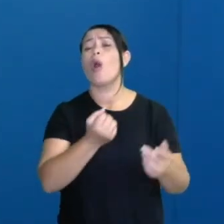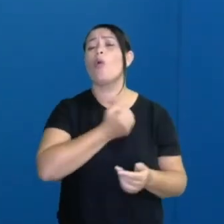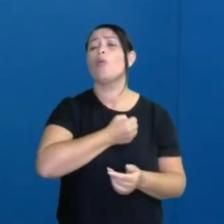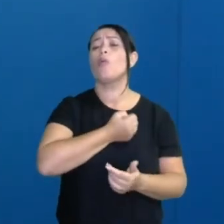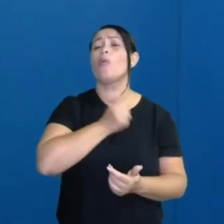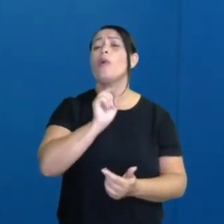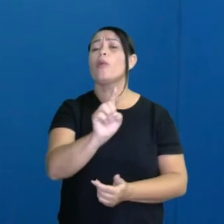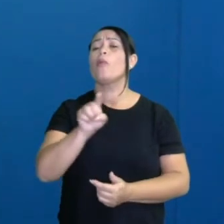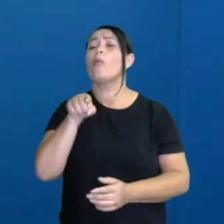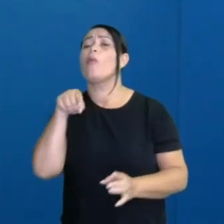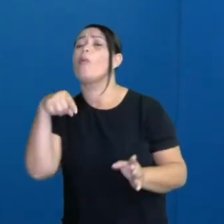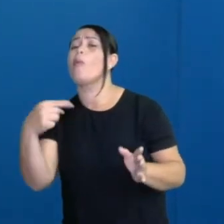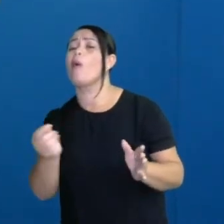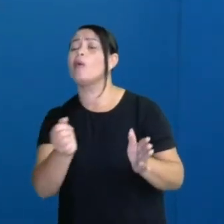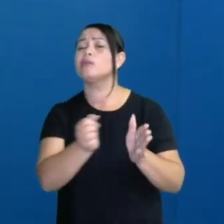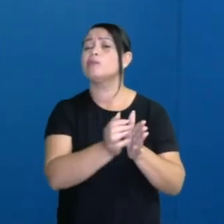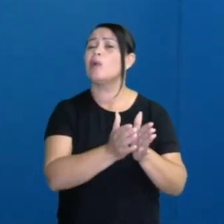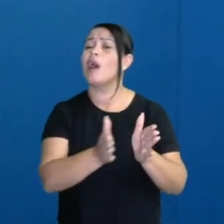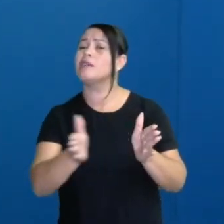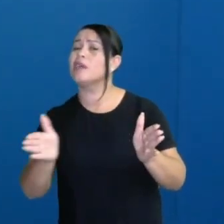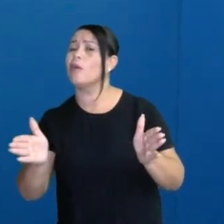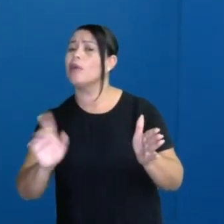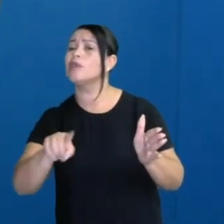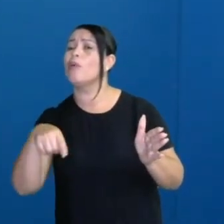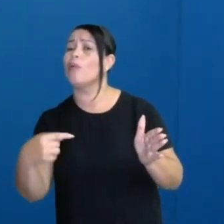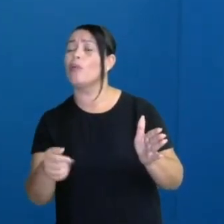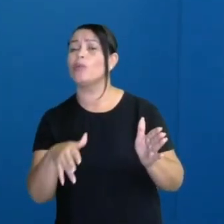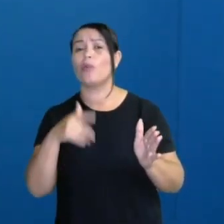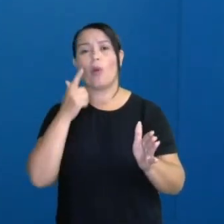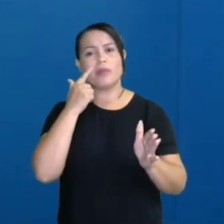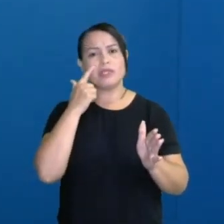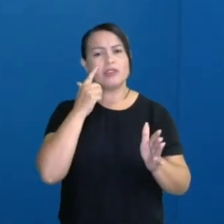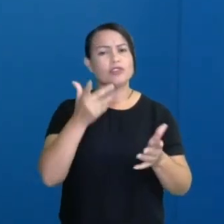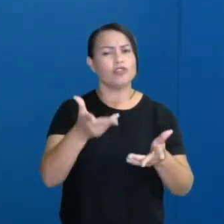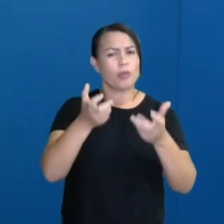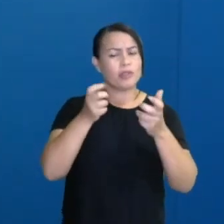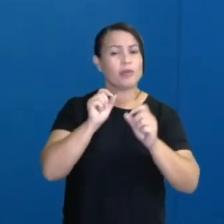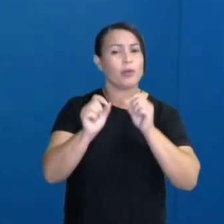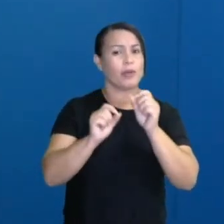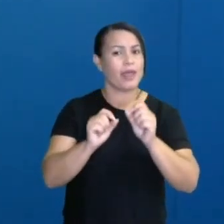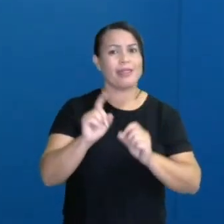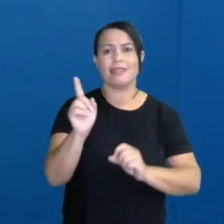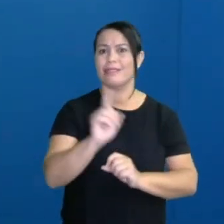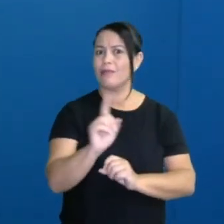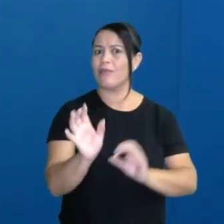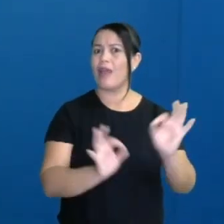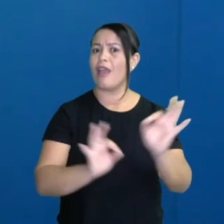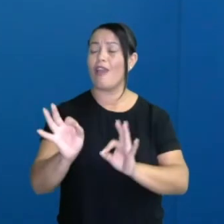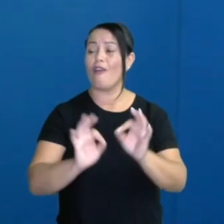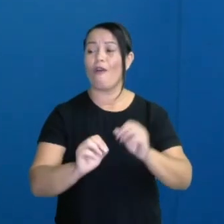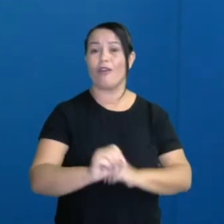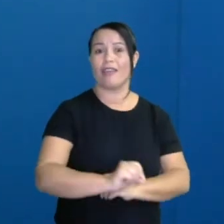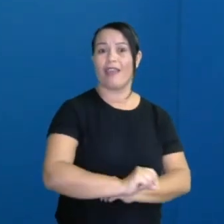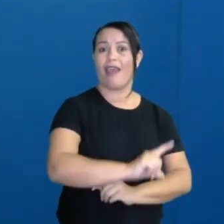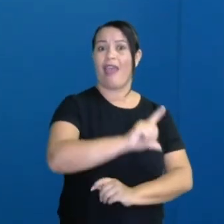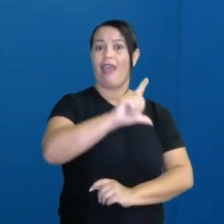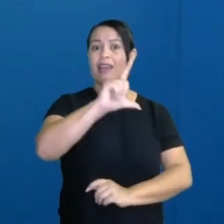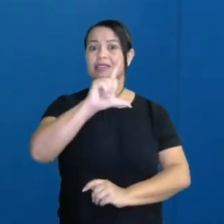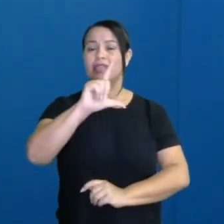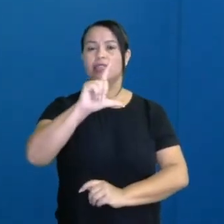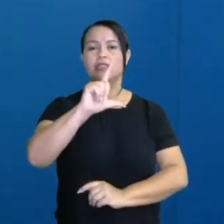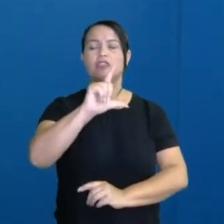próximo número? Nós já observamos que ele não está em ordem crescente, não é isso? Ele já está em ordem o